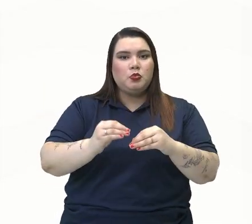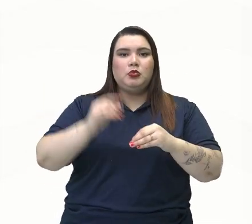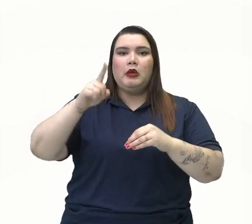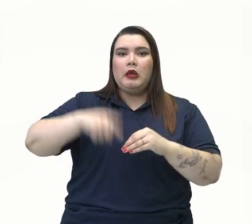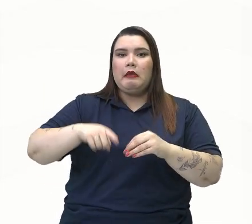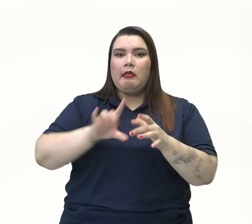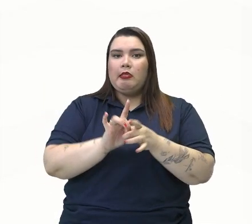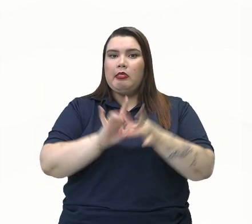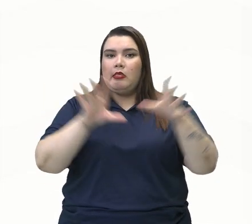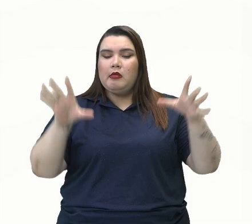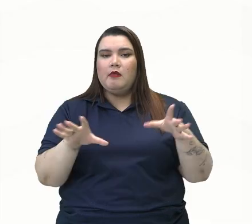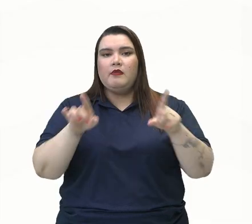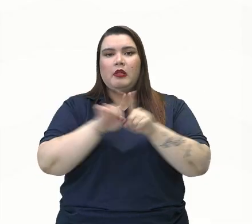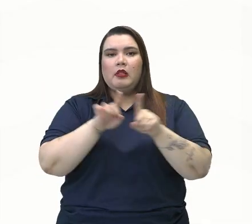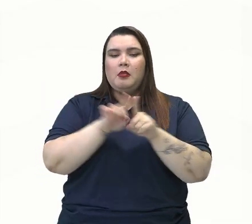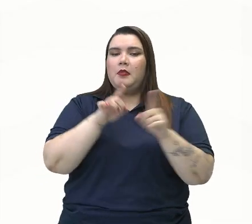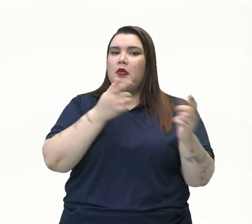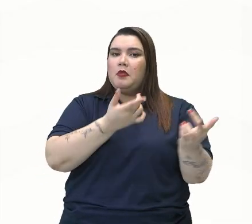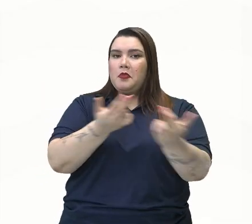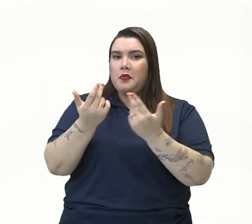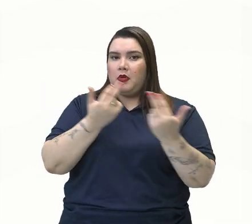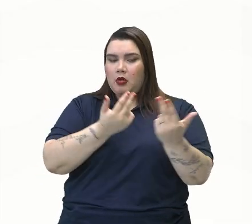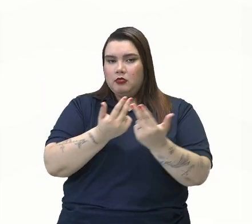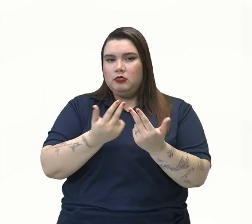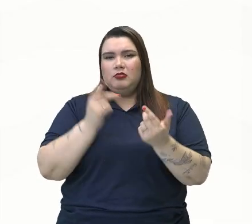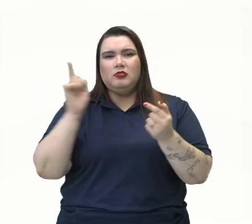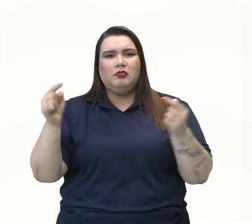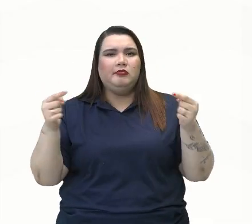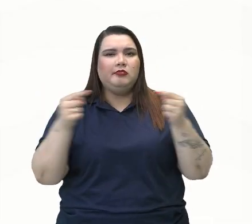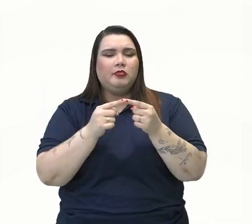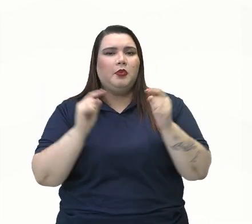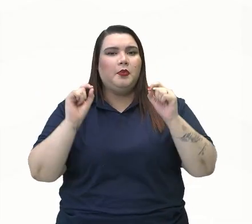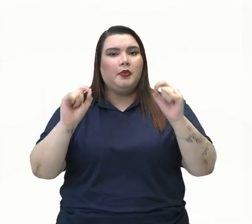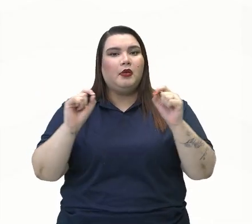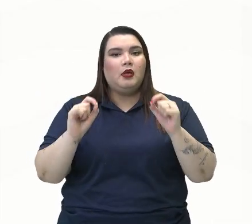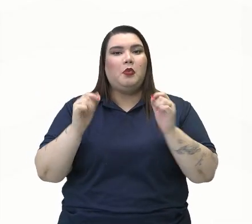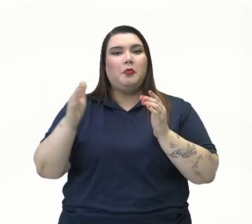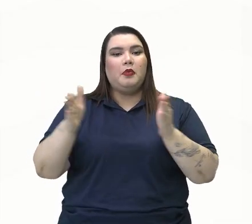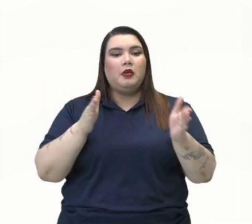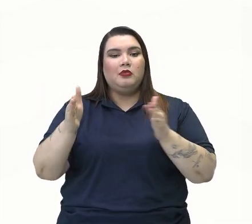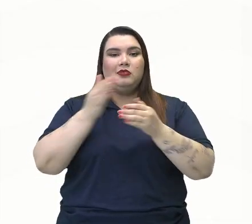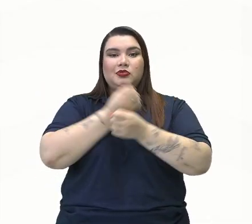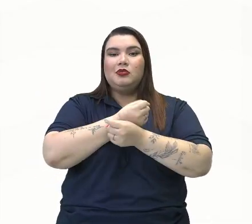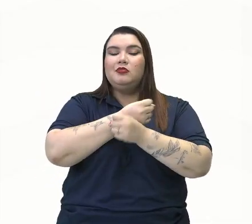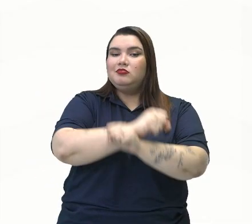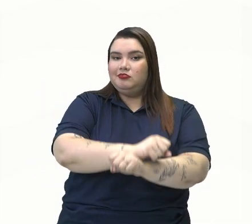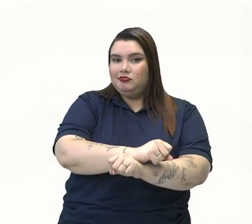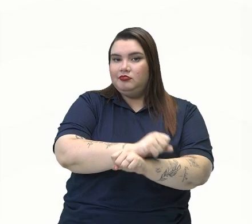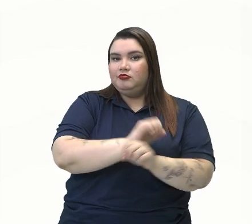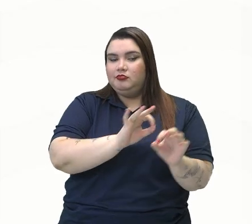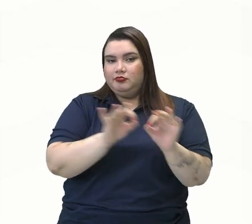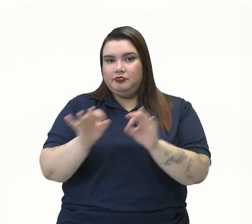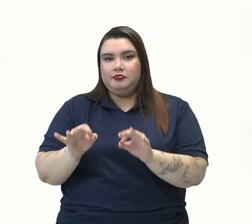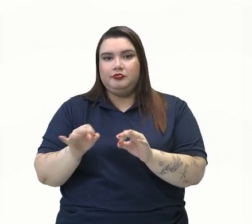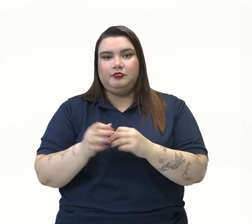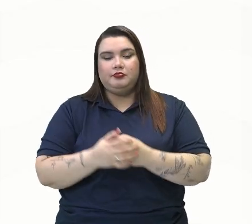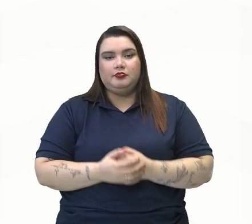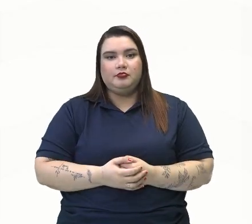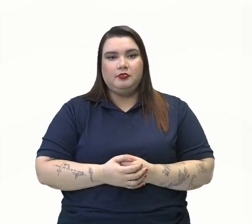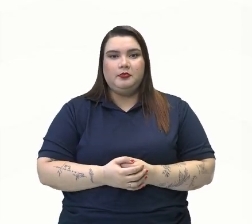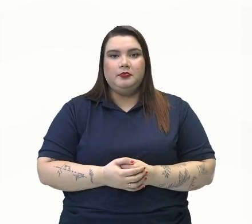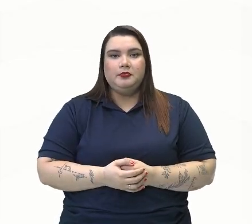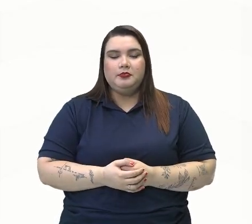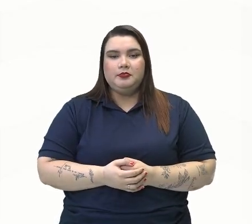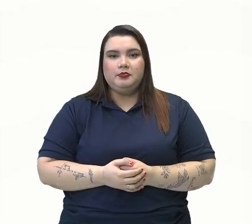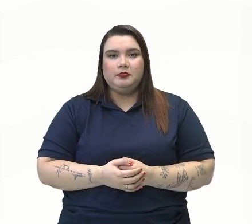aqui reflete muito na questão da escravidão, né? Então, everyone is born with the same rights and should